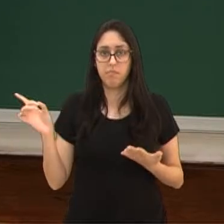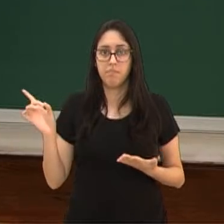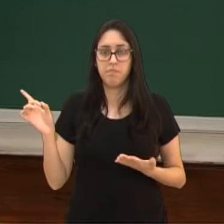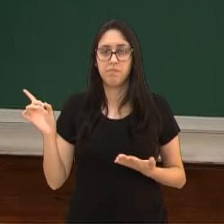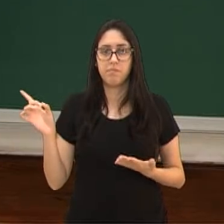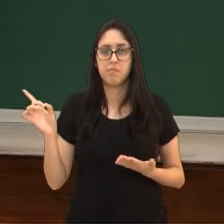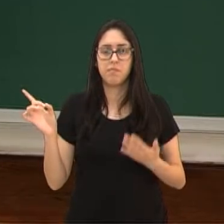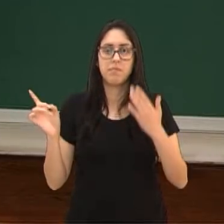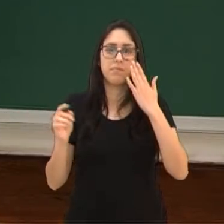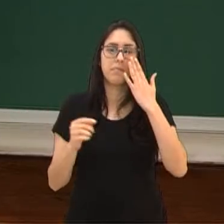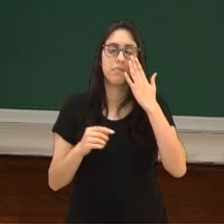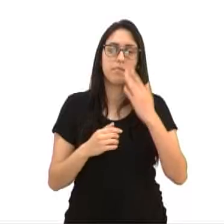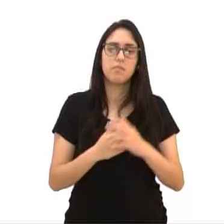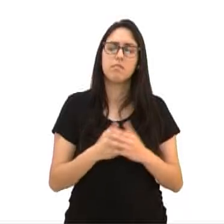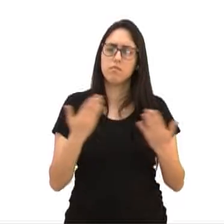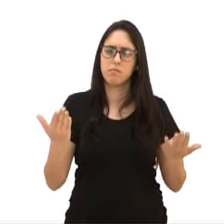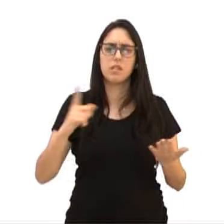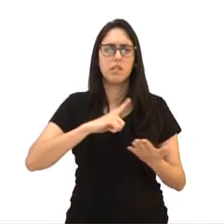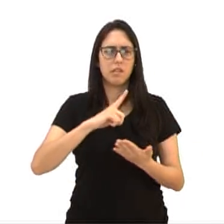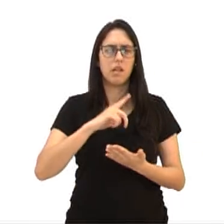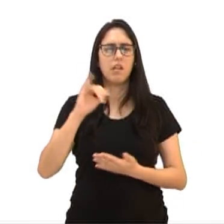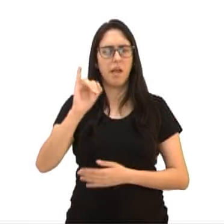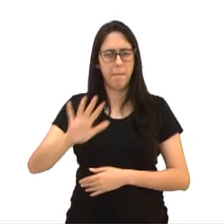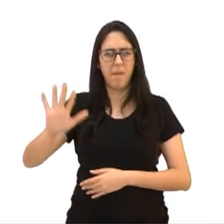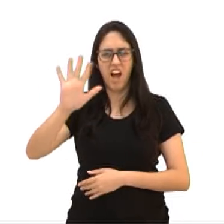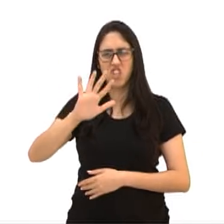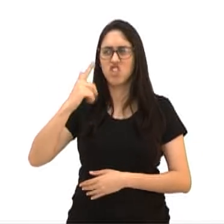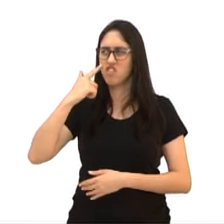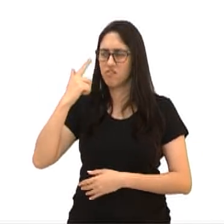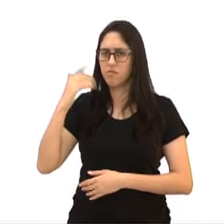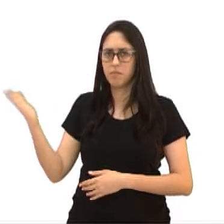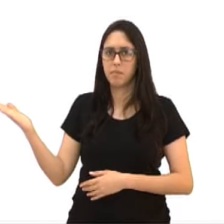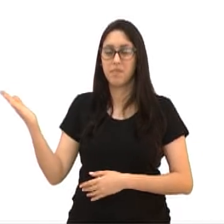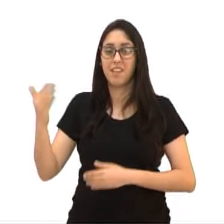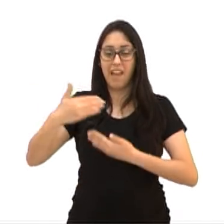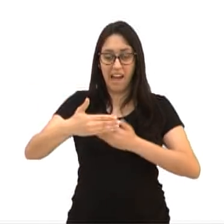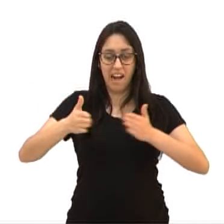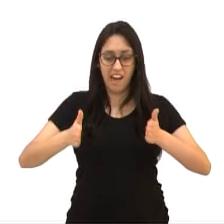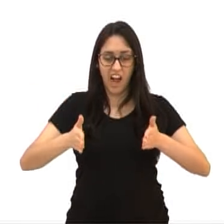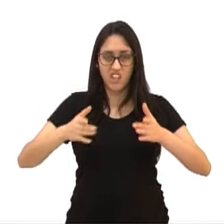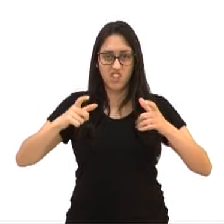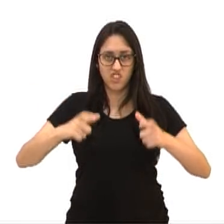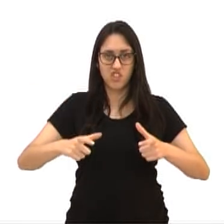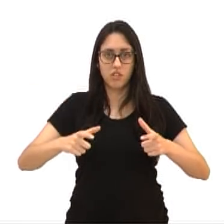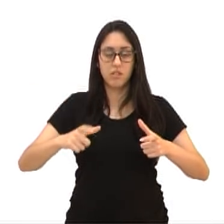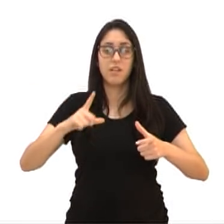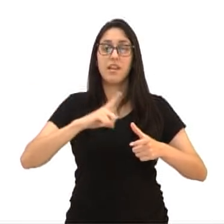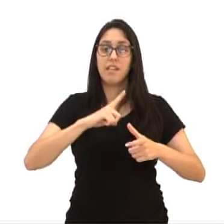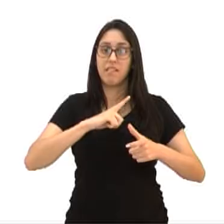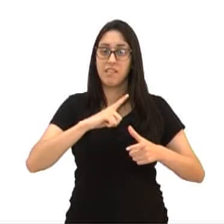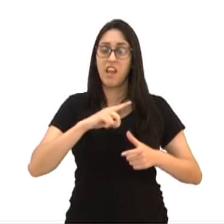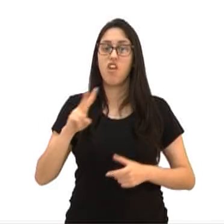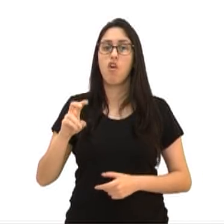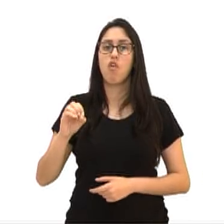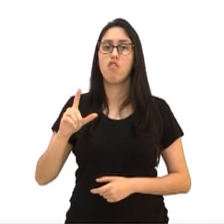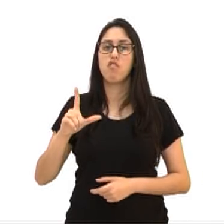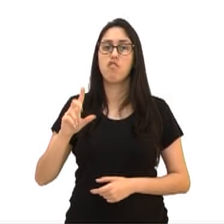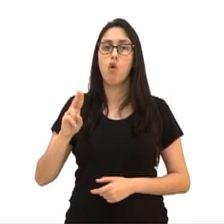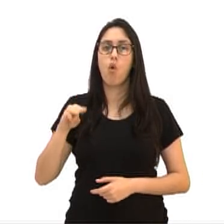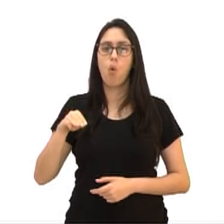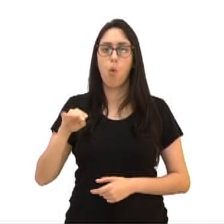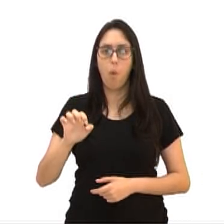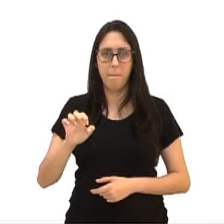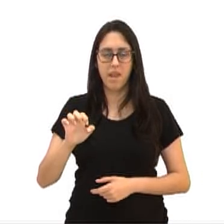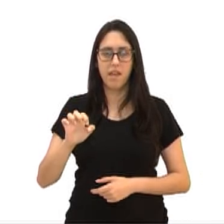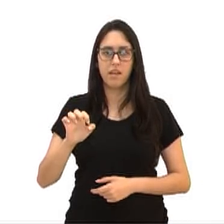ó. De acordo com esses desenhos, a caixa desse celular teve seu volume